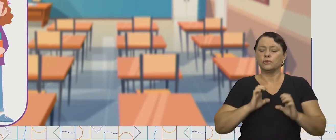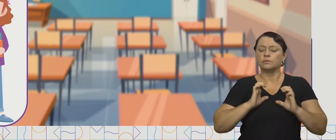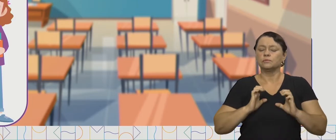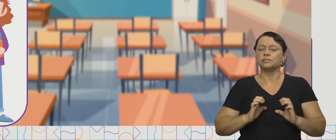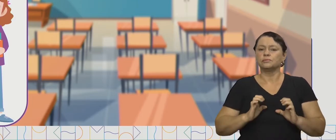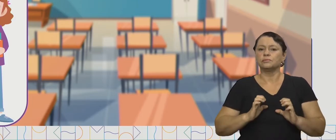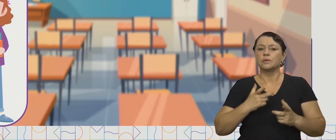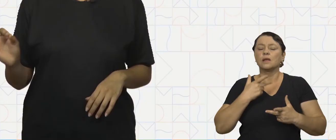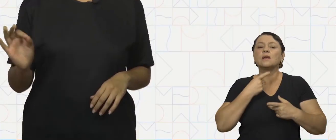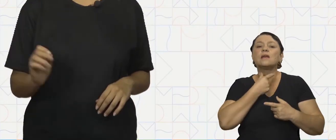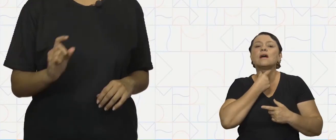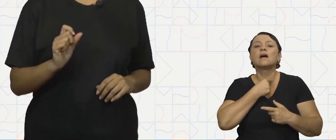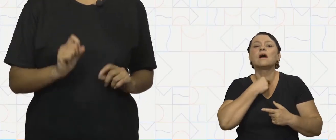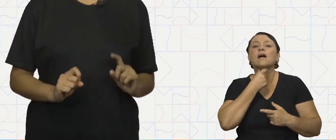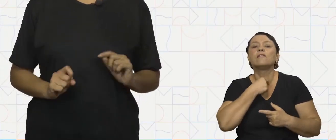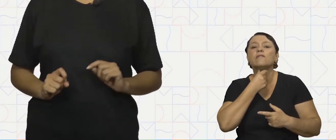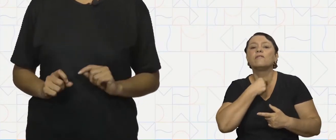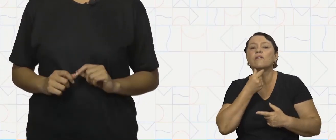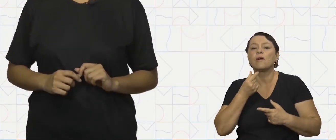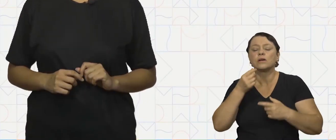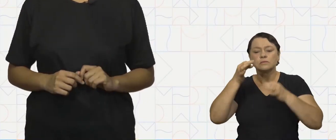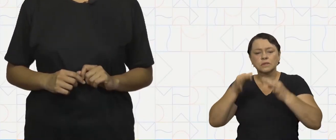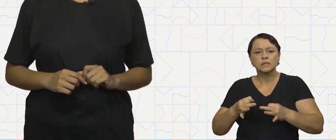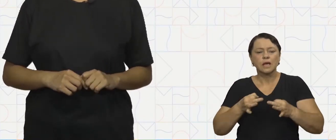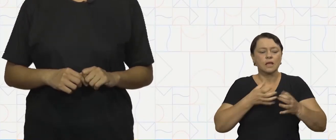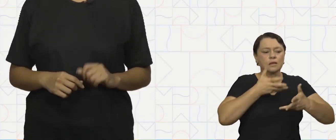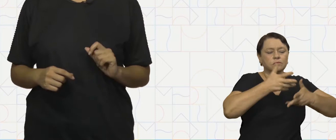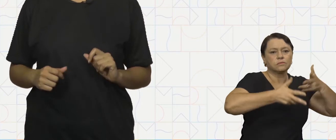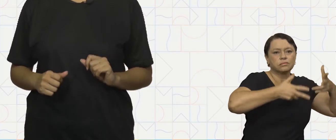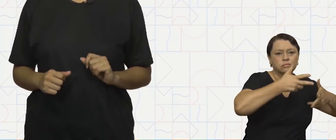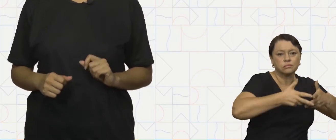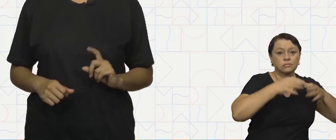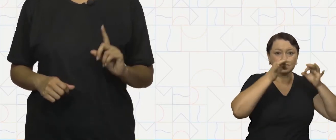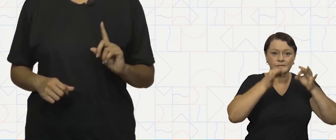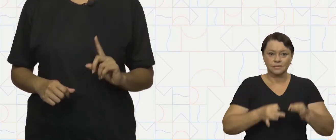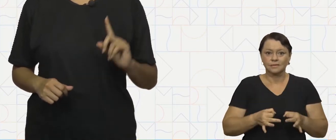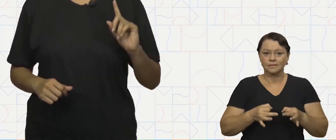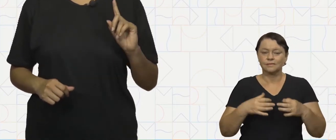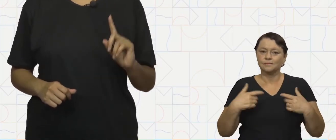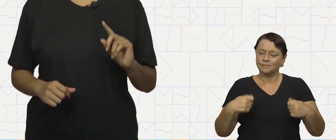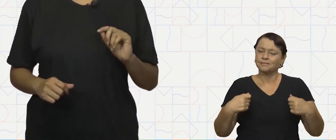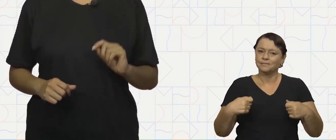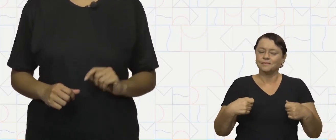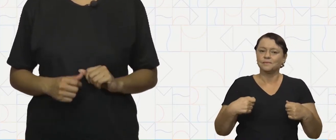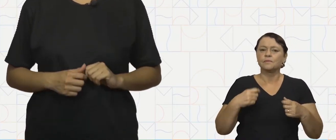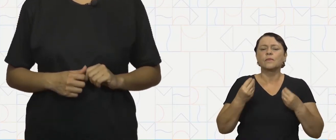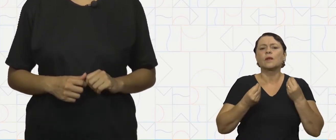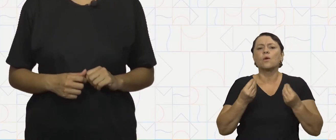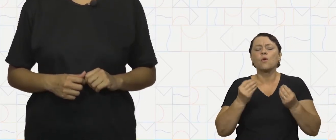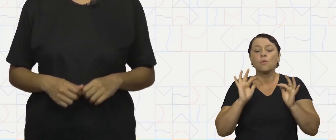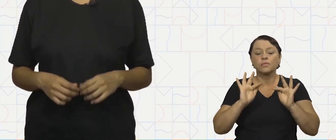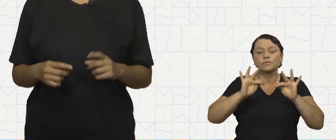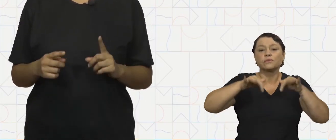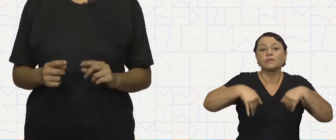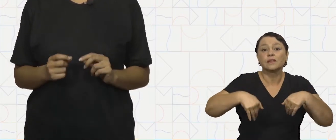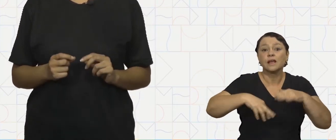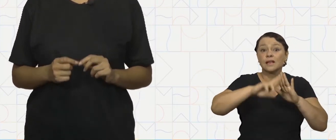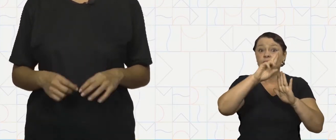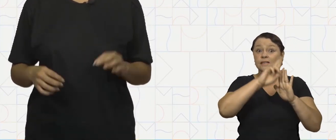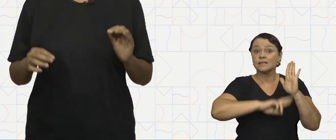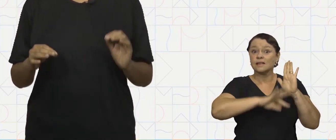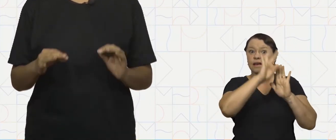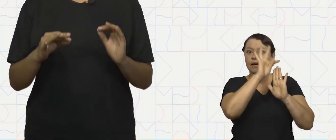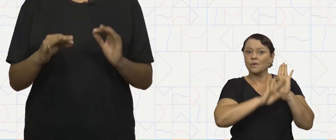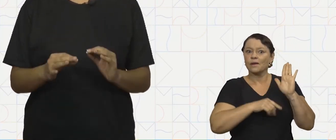tom de voz adequado. E para concluirmos os passos que devemos seguir, o quinto é como finalizar o relato.